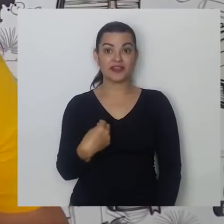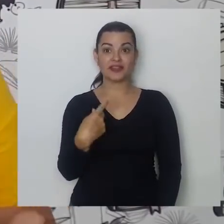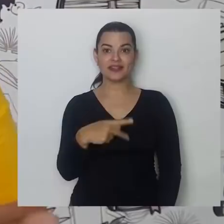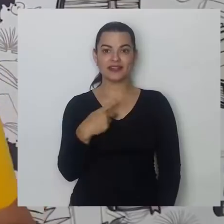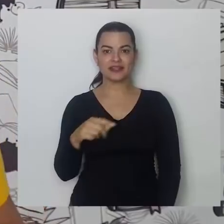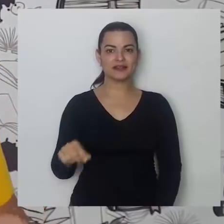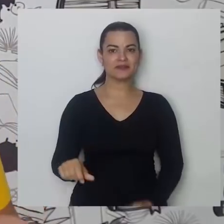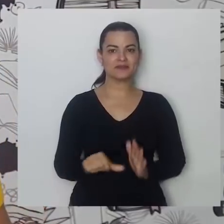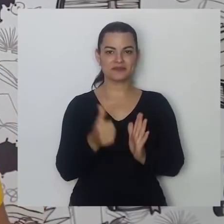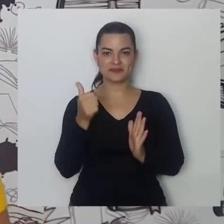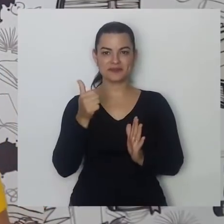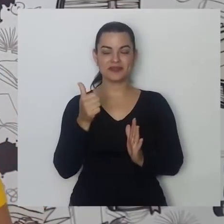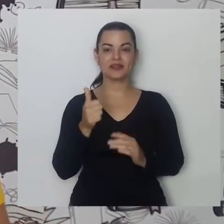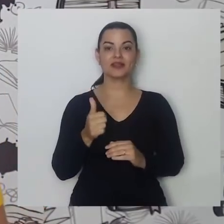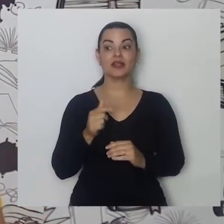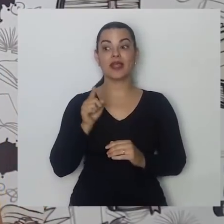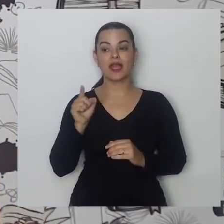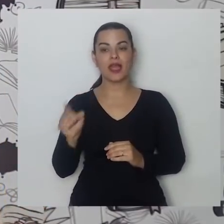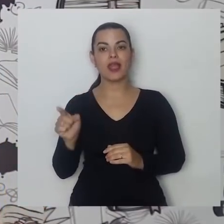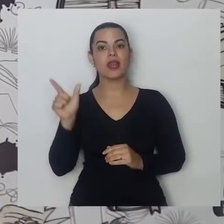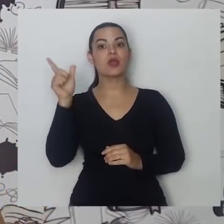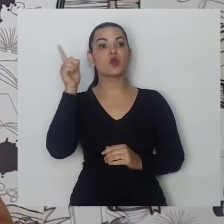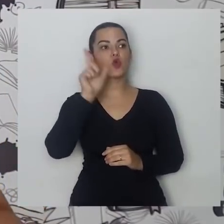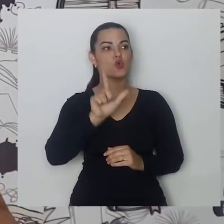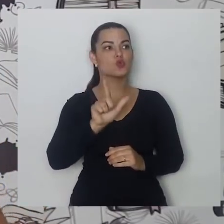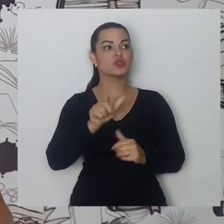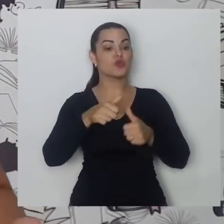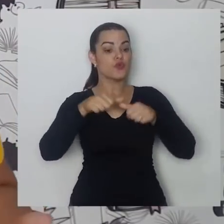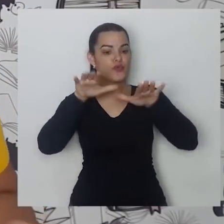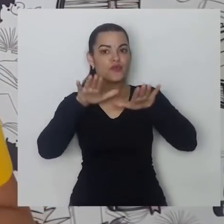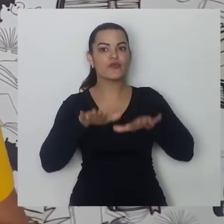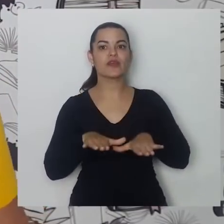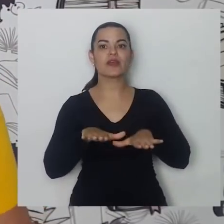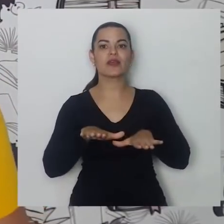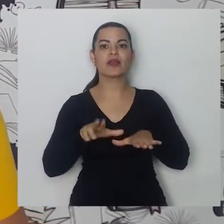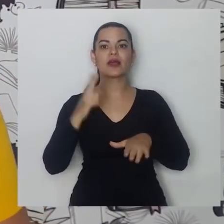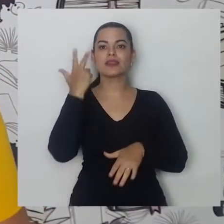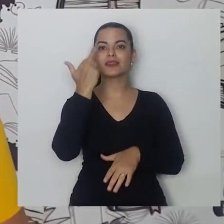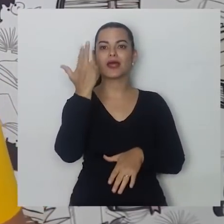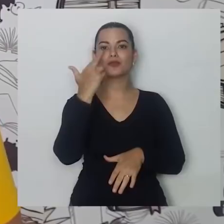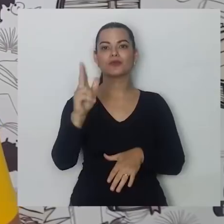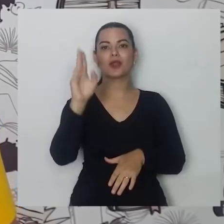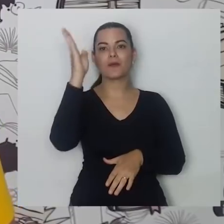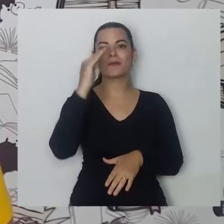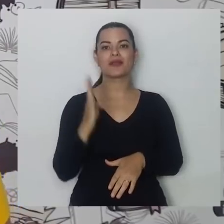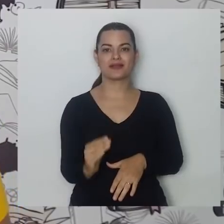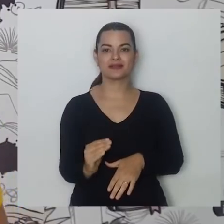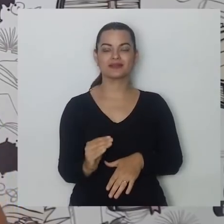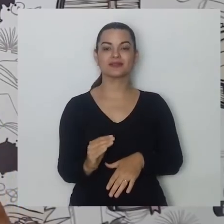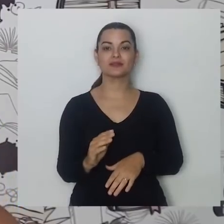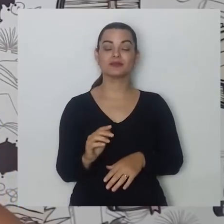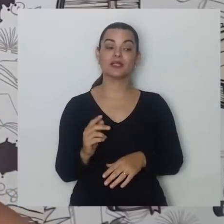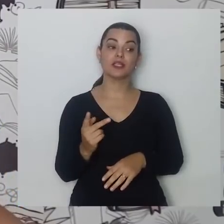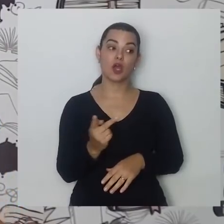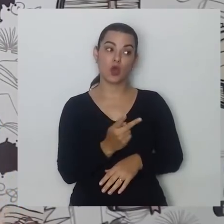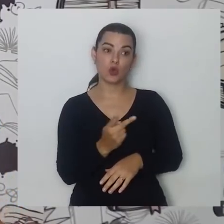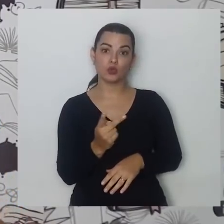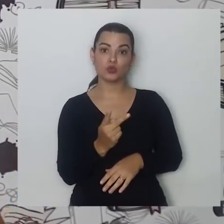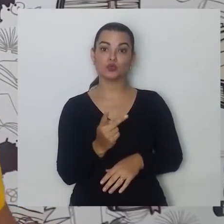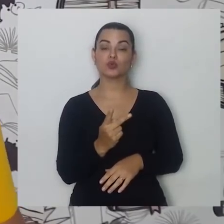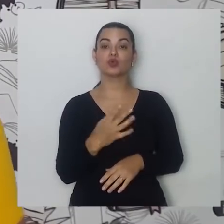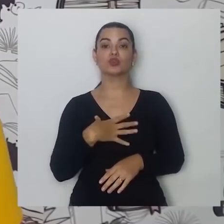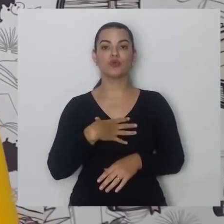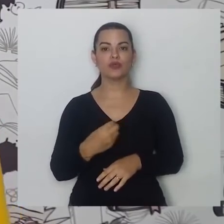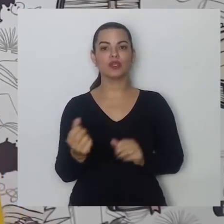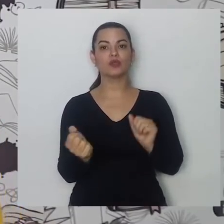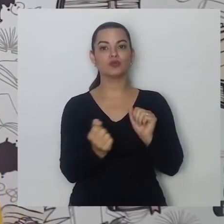se naturalizar brasileiro. Então, como eles tiveram o primeiro filho junto, ele era colombiano, mas